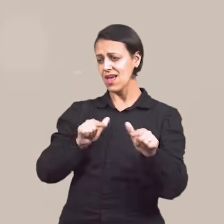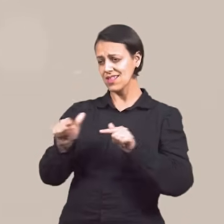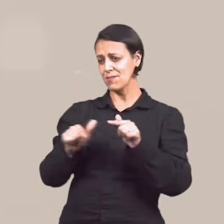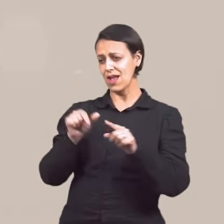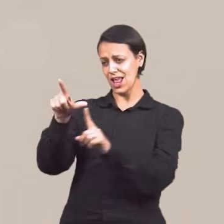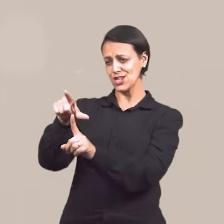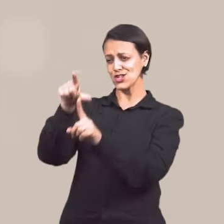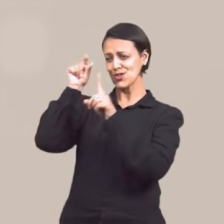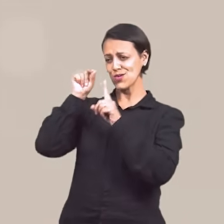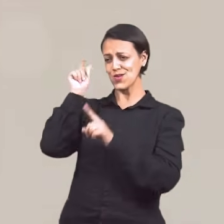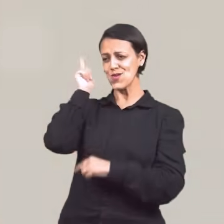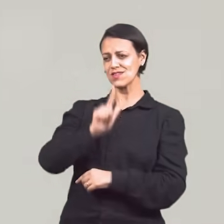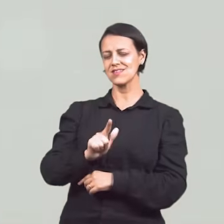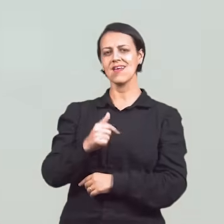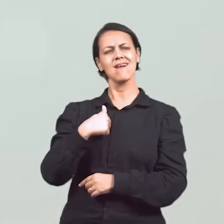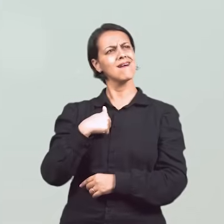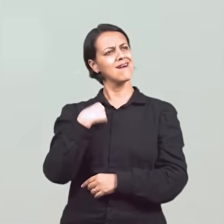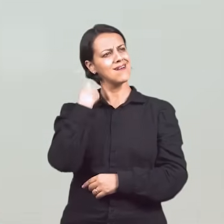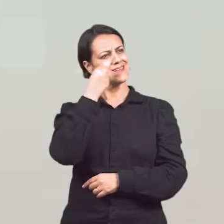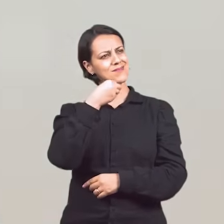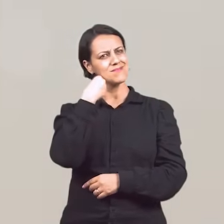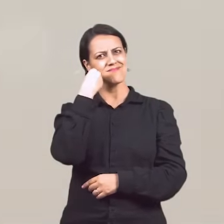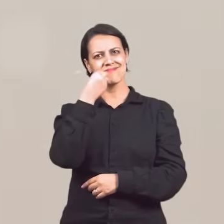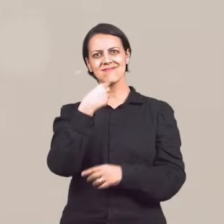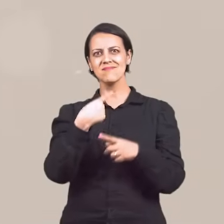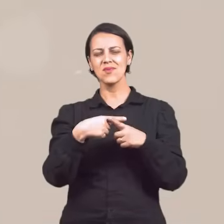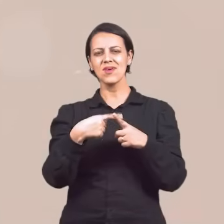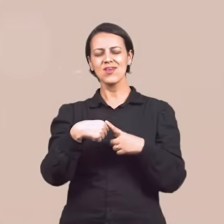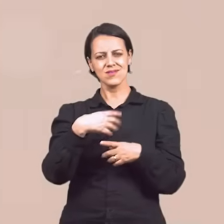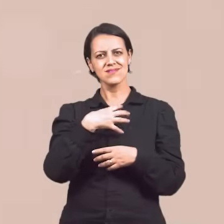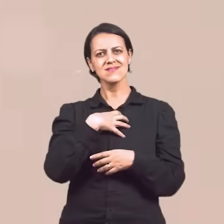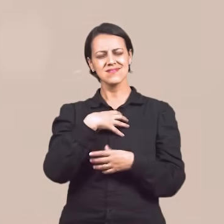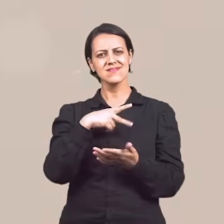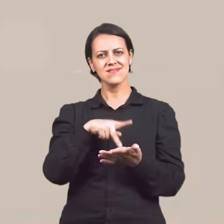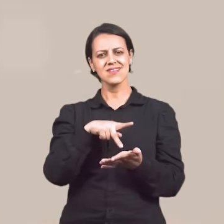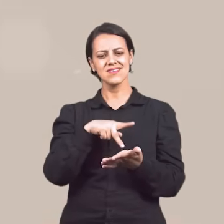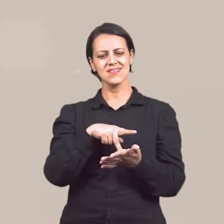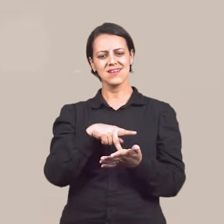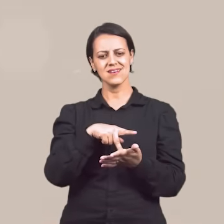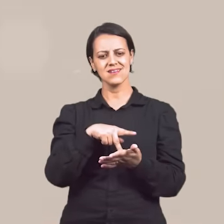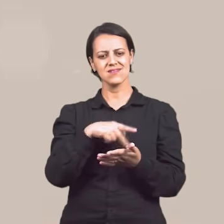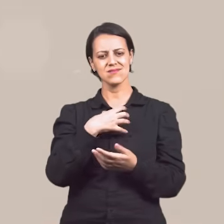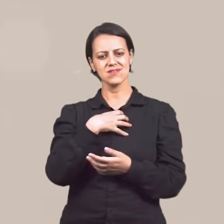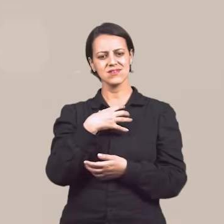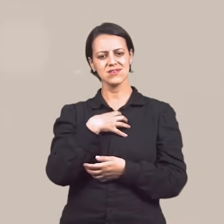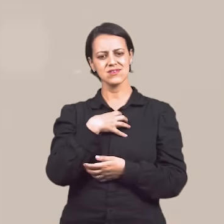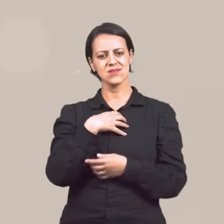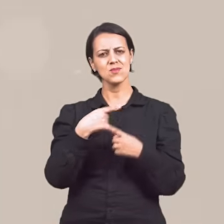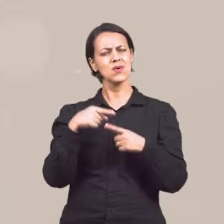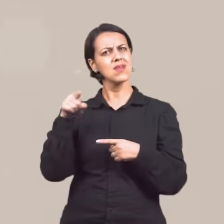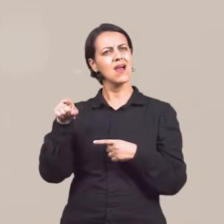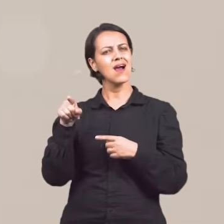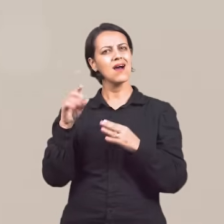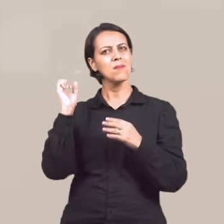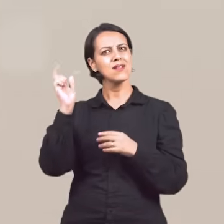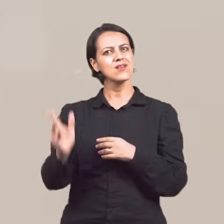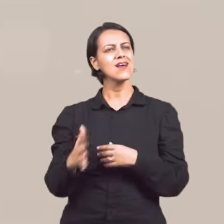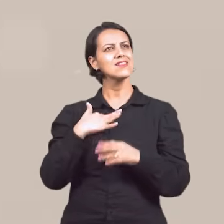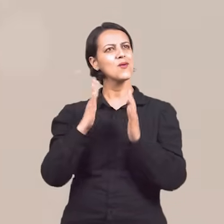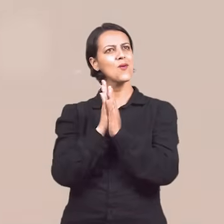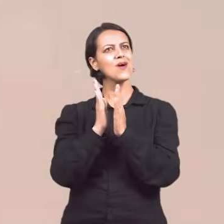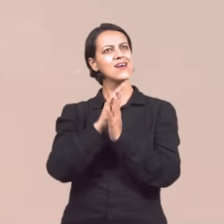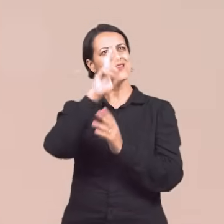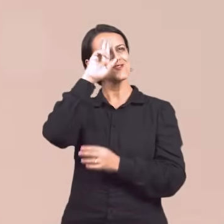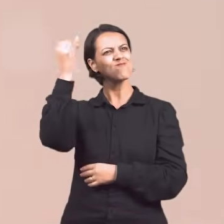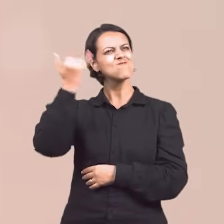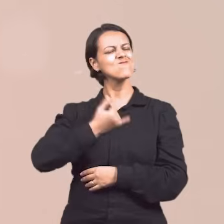horas. Quando ela fez o teste, que chegou em casa às 11 horas, já ligaram para ela que o emprego já estava saindo dela. Ela foi escolhida. Foi